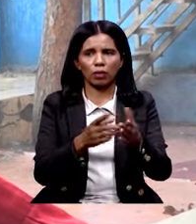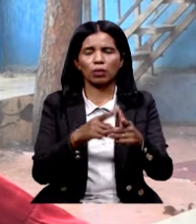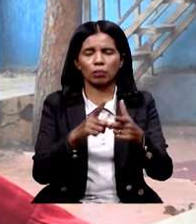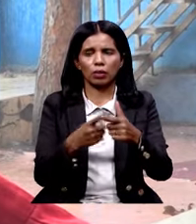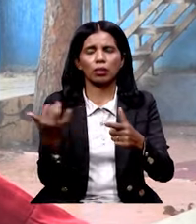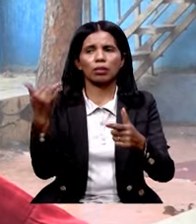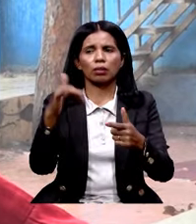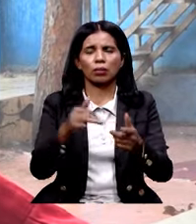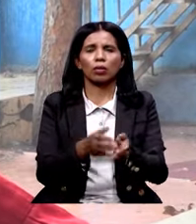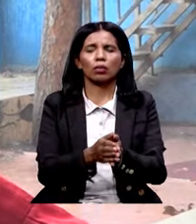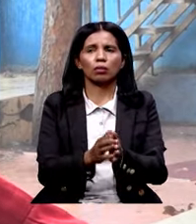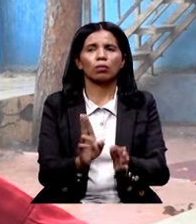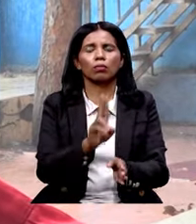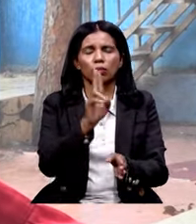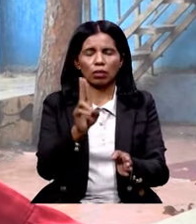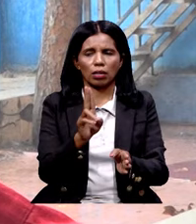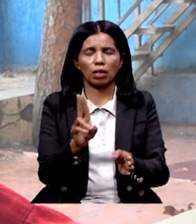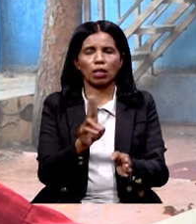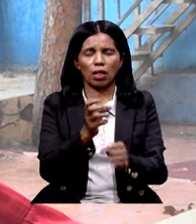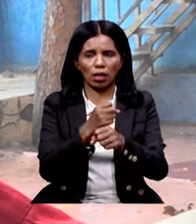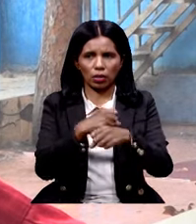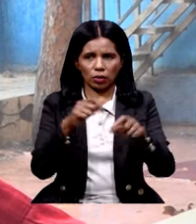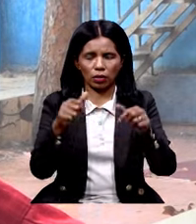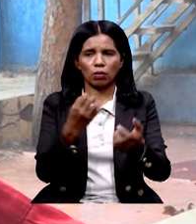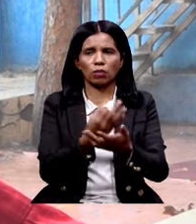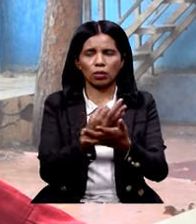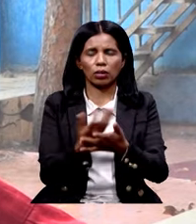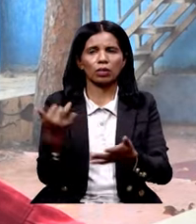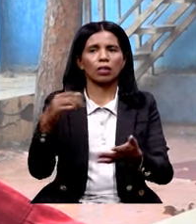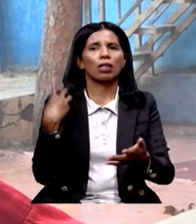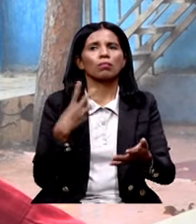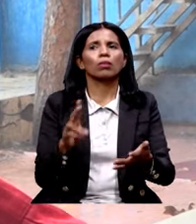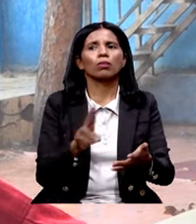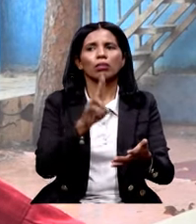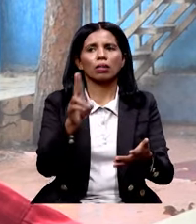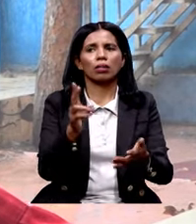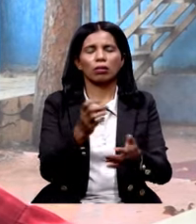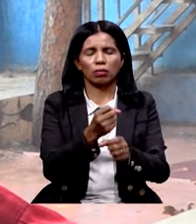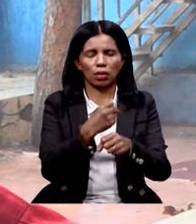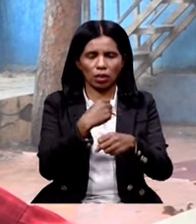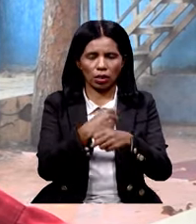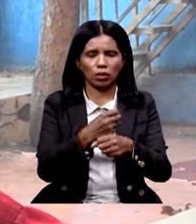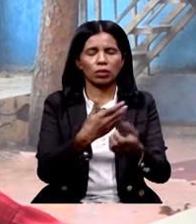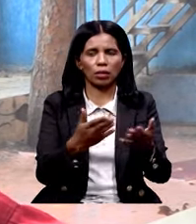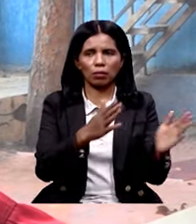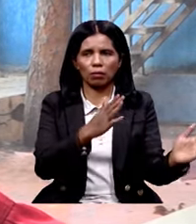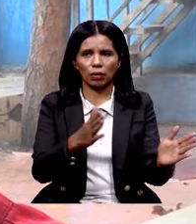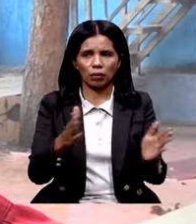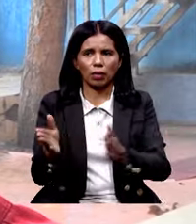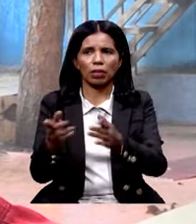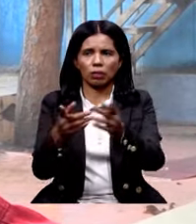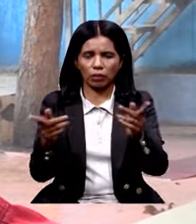sira foi executa idane nune osan sira ne ami utiliza bahalo mobilizasaun prepara